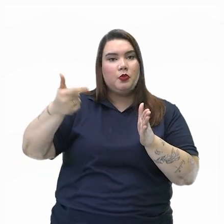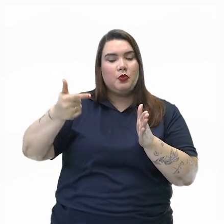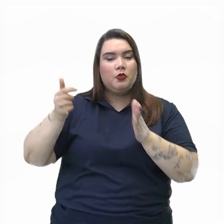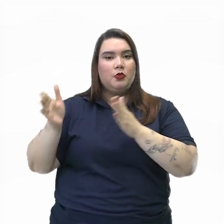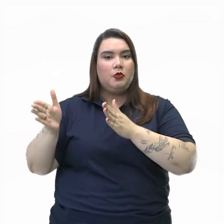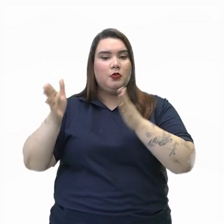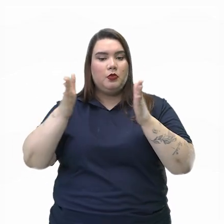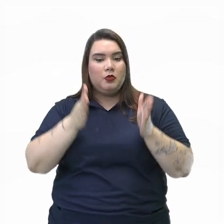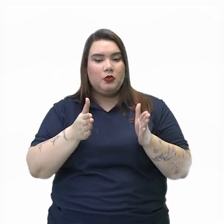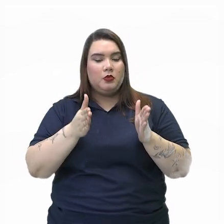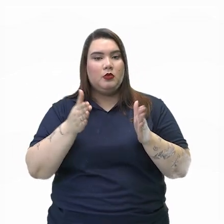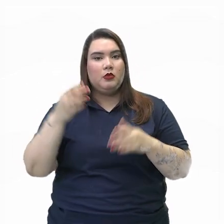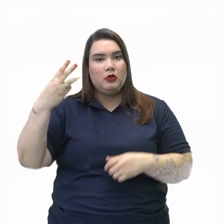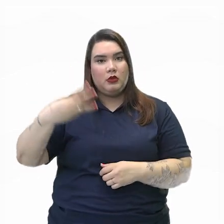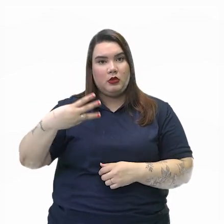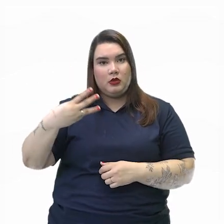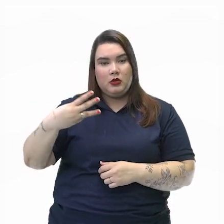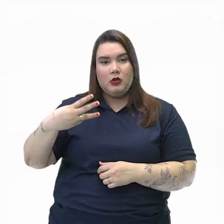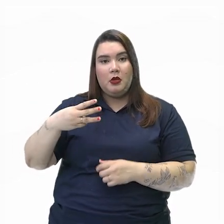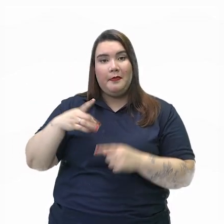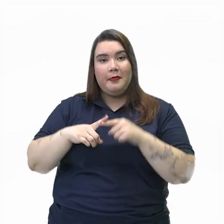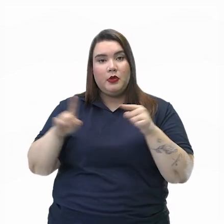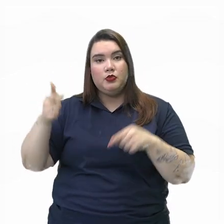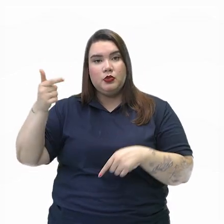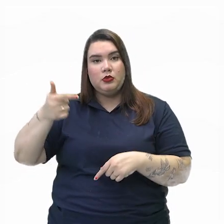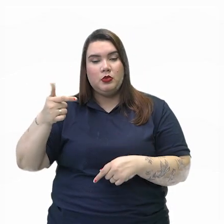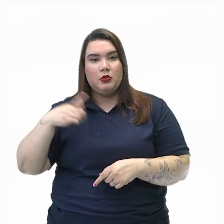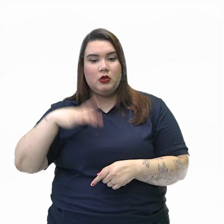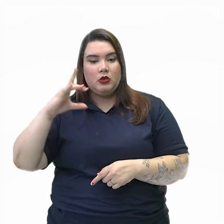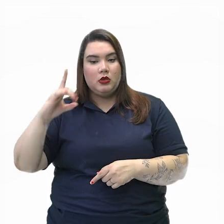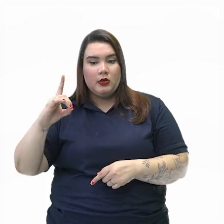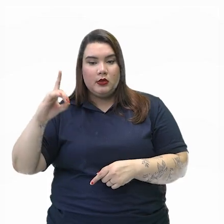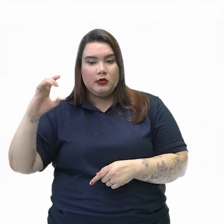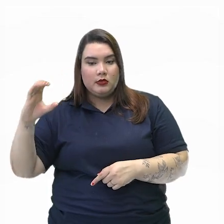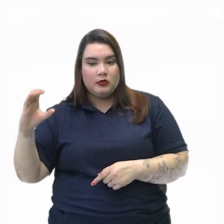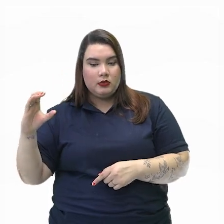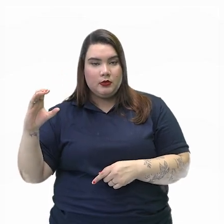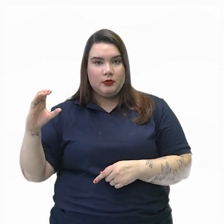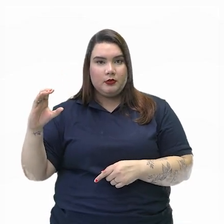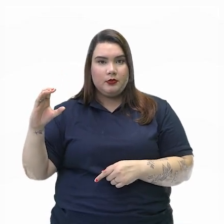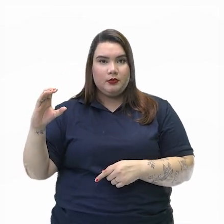passa, aliás, corrente, é uma energia elétrica que tinha uma corrente